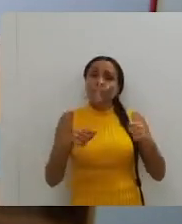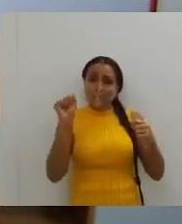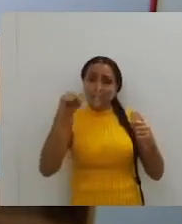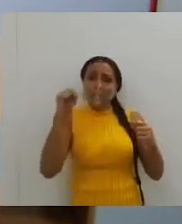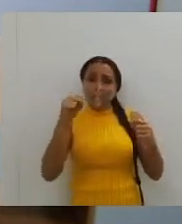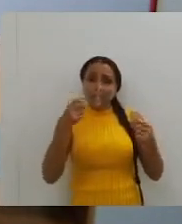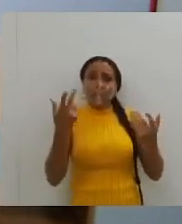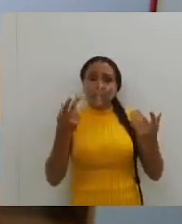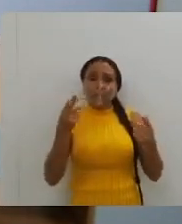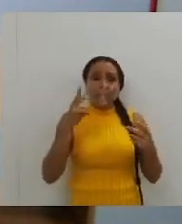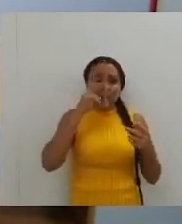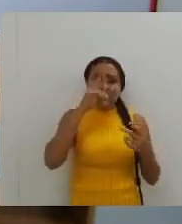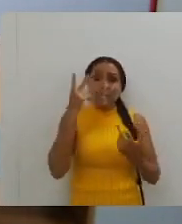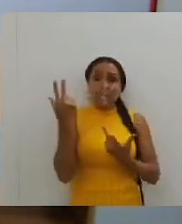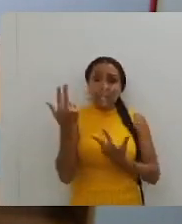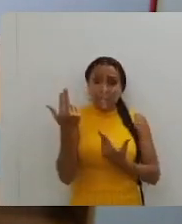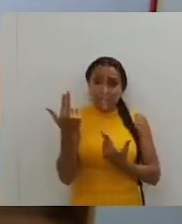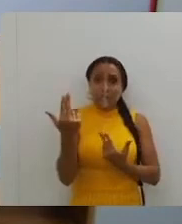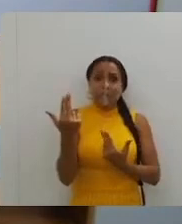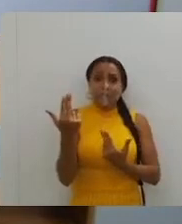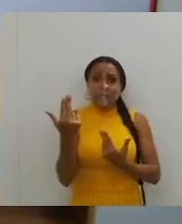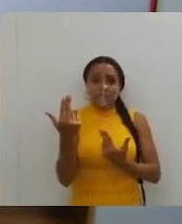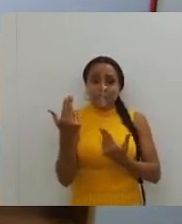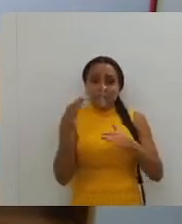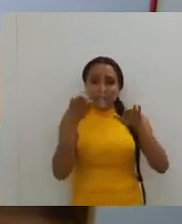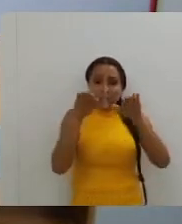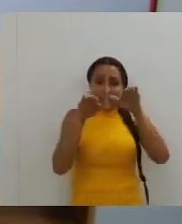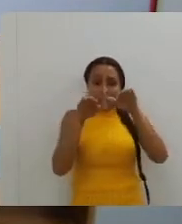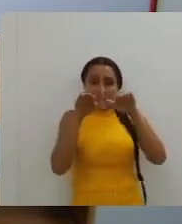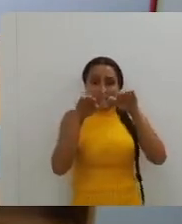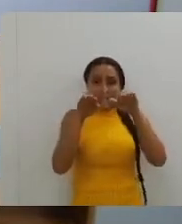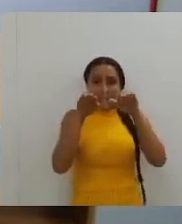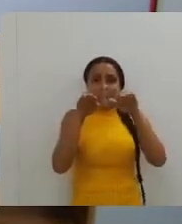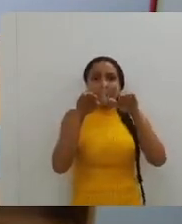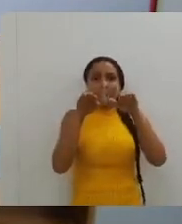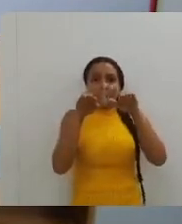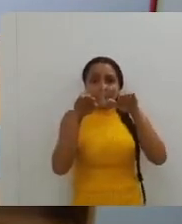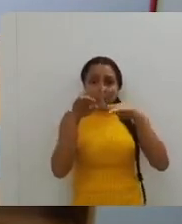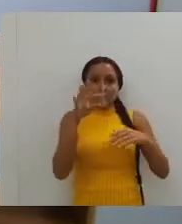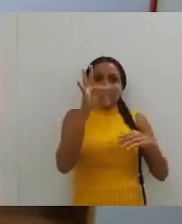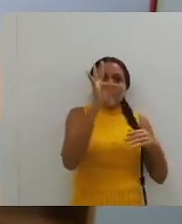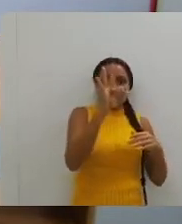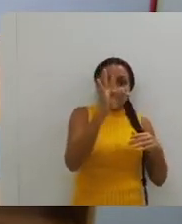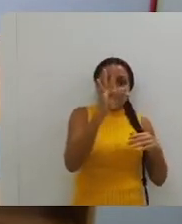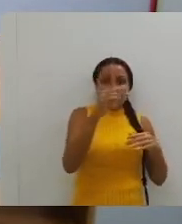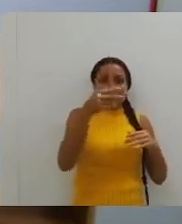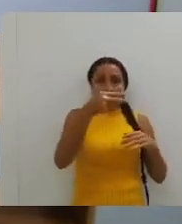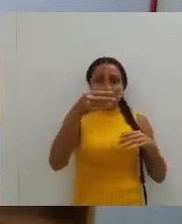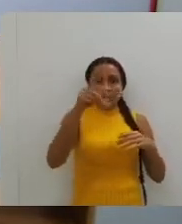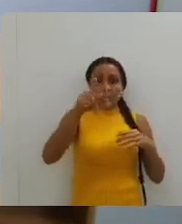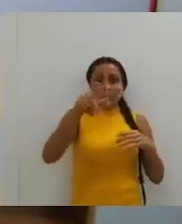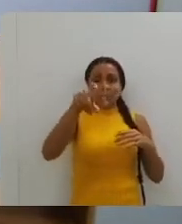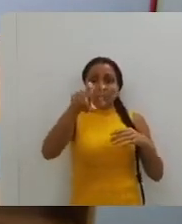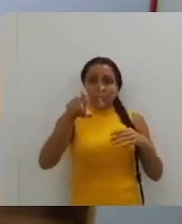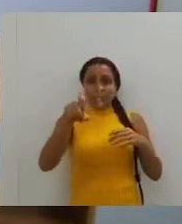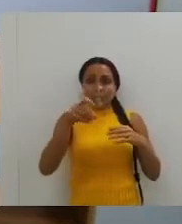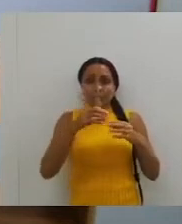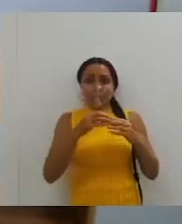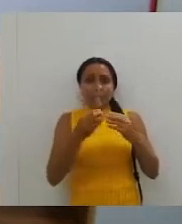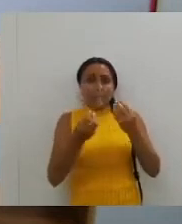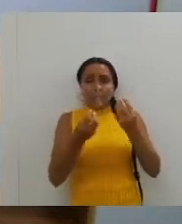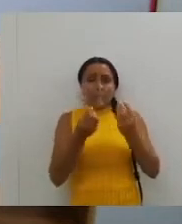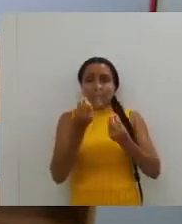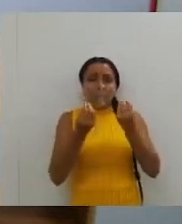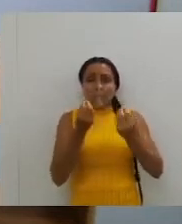quê? Iguais. Então, para que fique em equilíbrio, gente, T é igual a Px. E como calcula